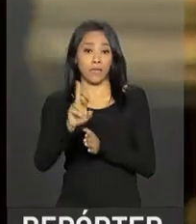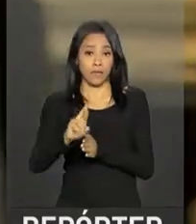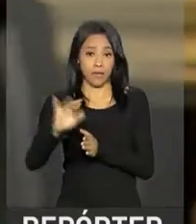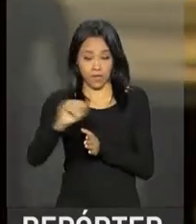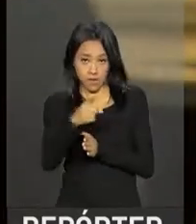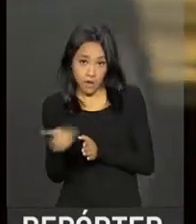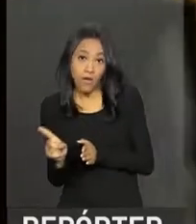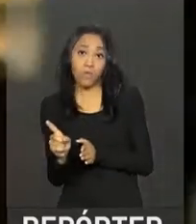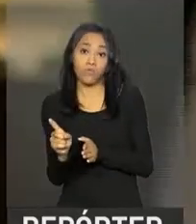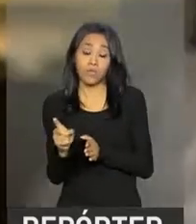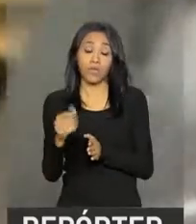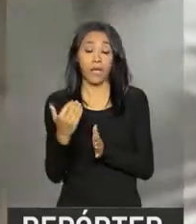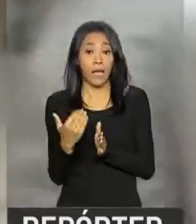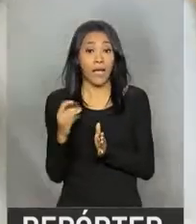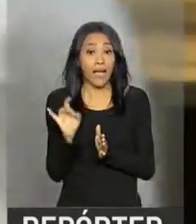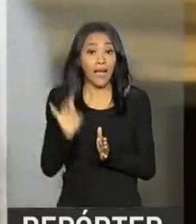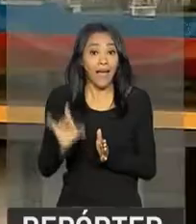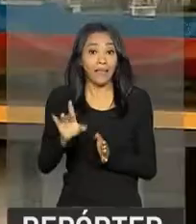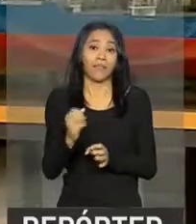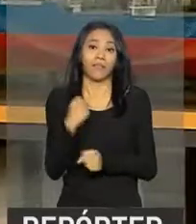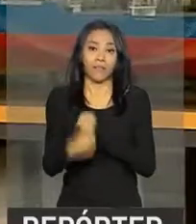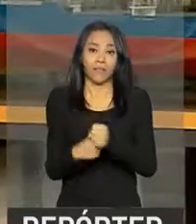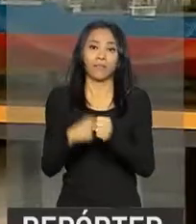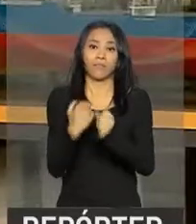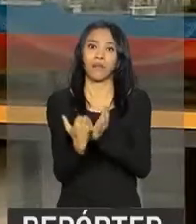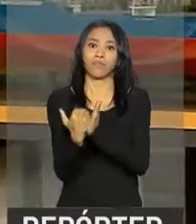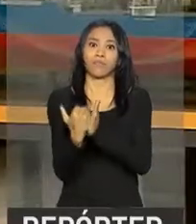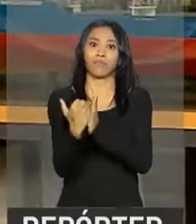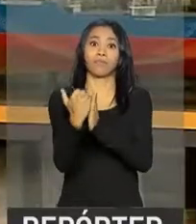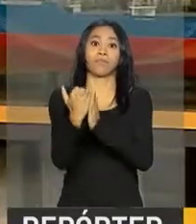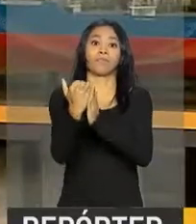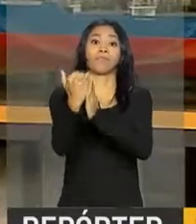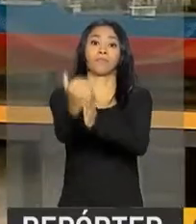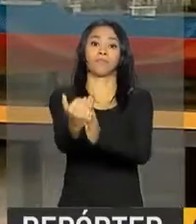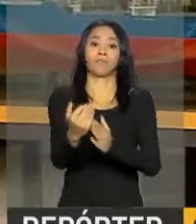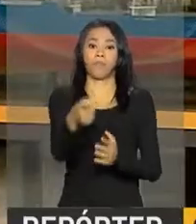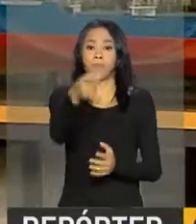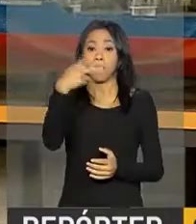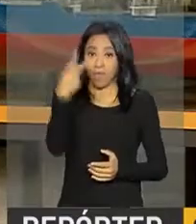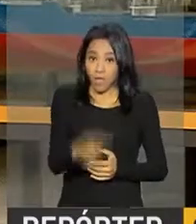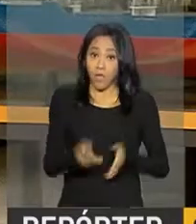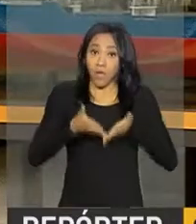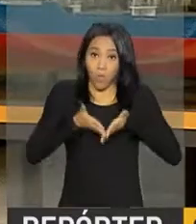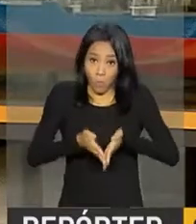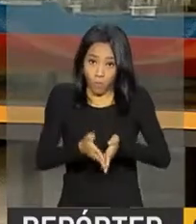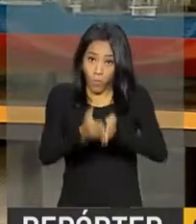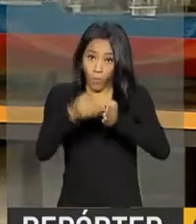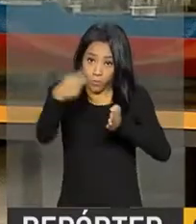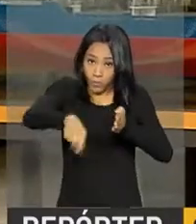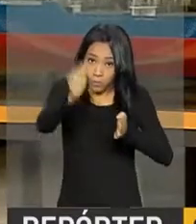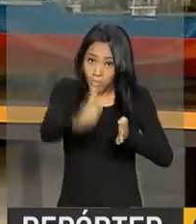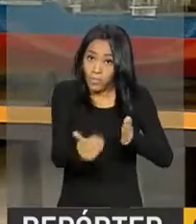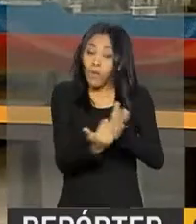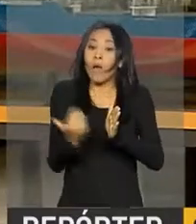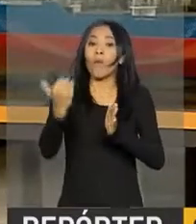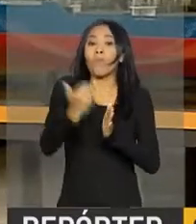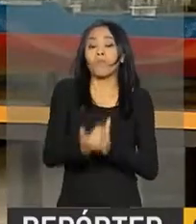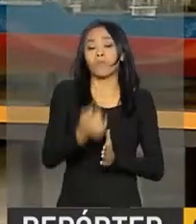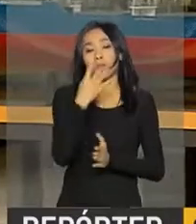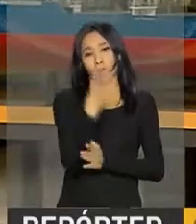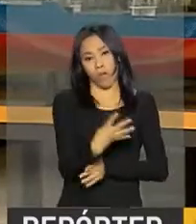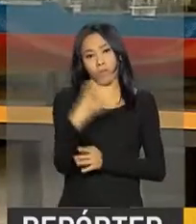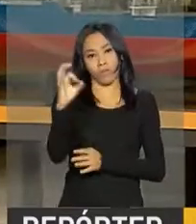gente está crescendo na exportação habitualmente o setor portuário brasileiro cresce cerca de 4% ao